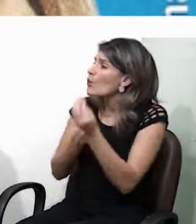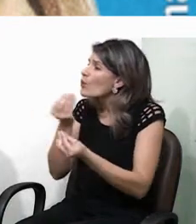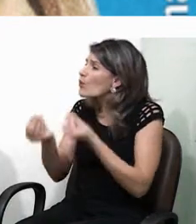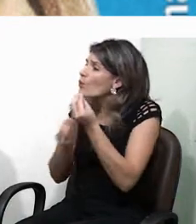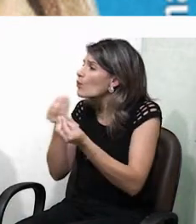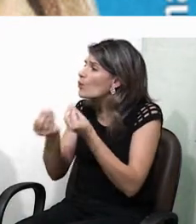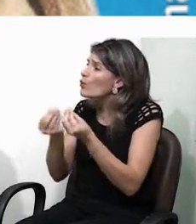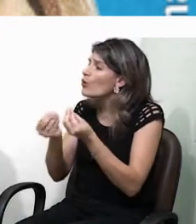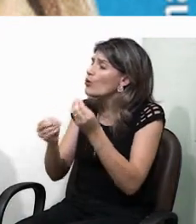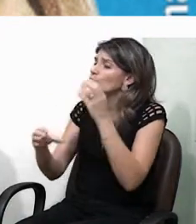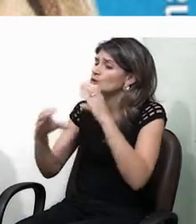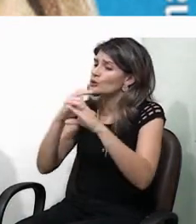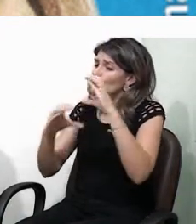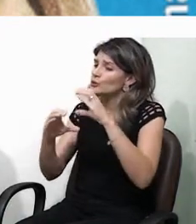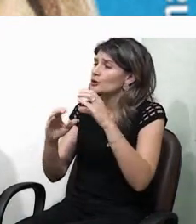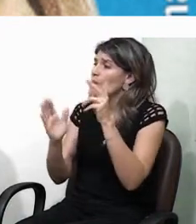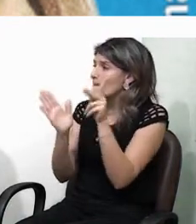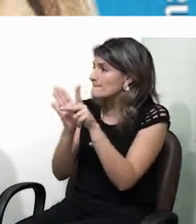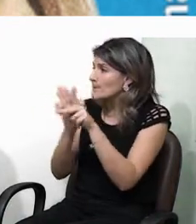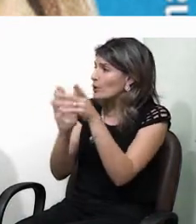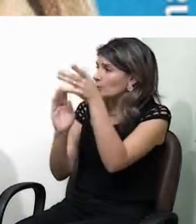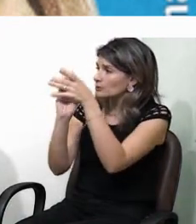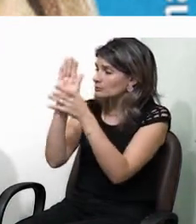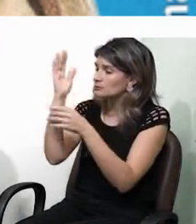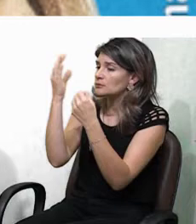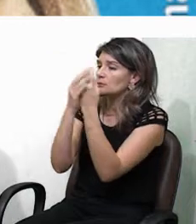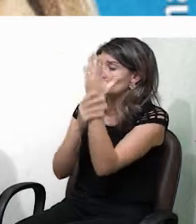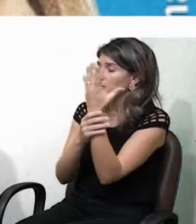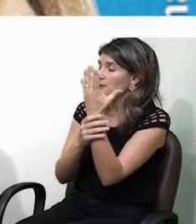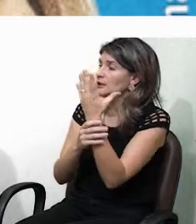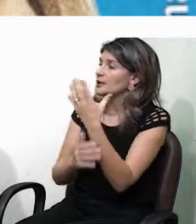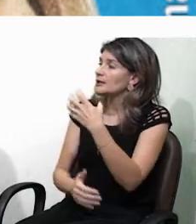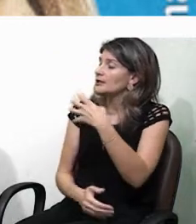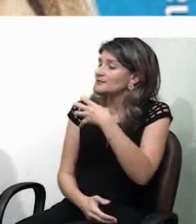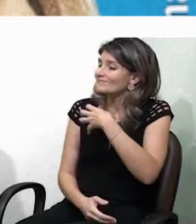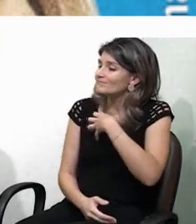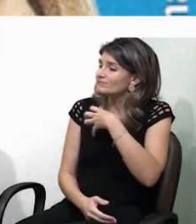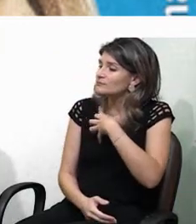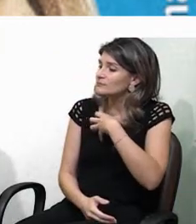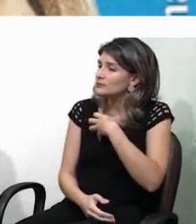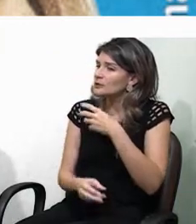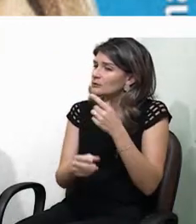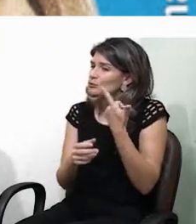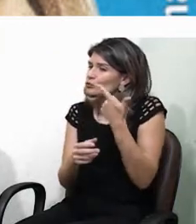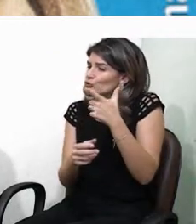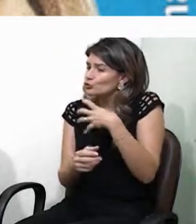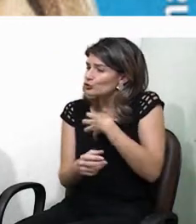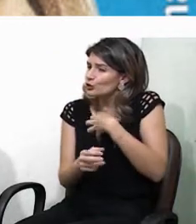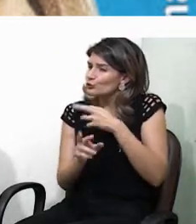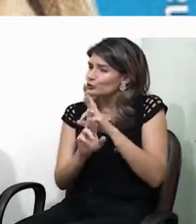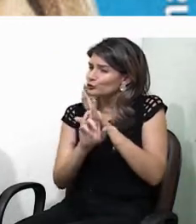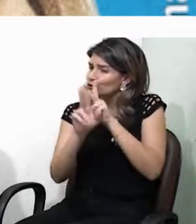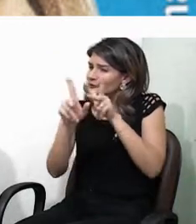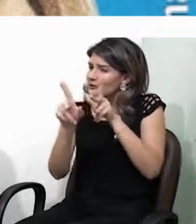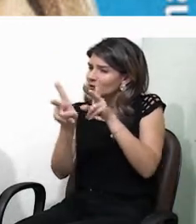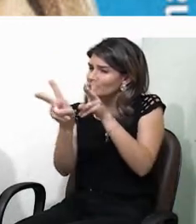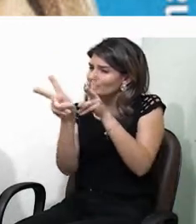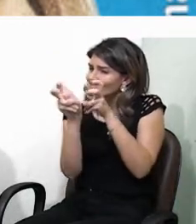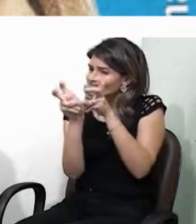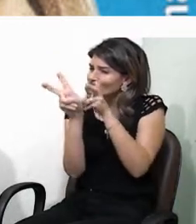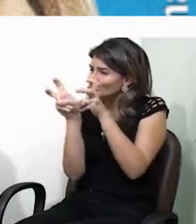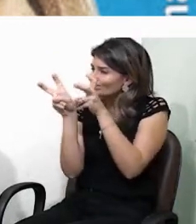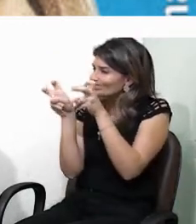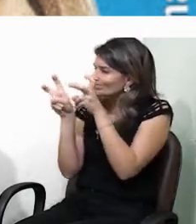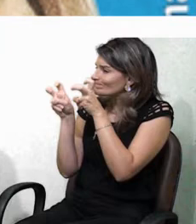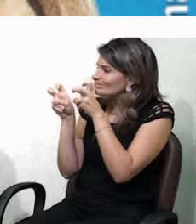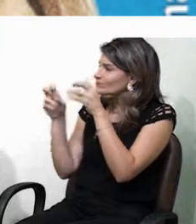meio das mãos, eles têm um outro modo de observar as coisas, de percepção, de